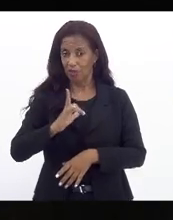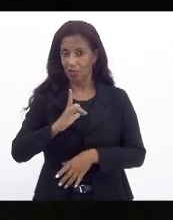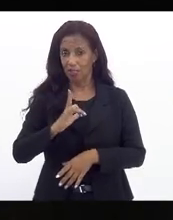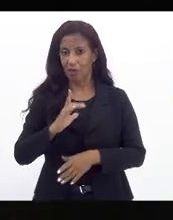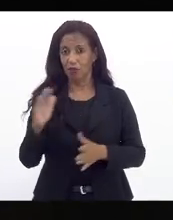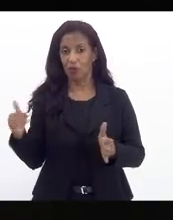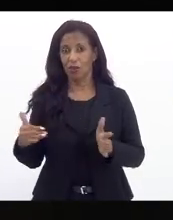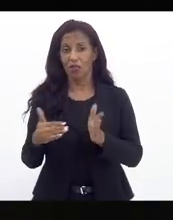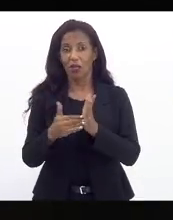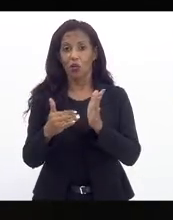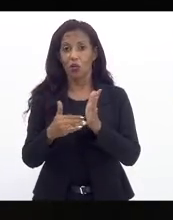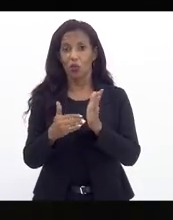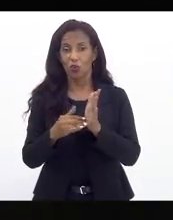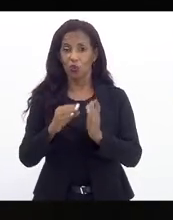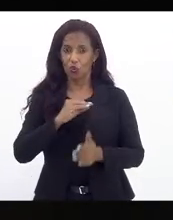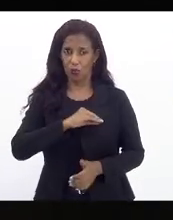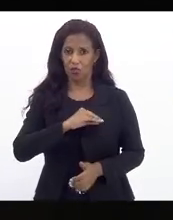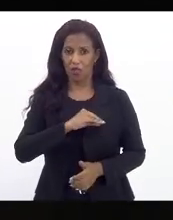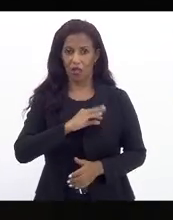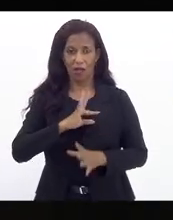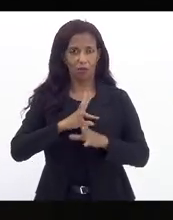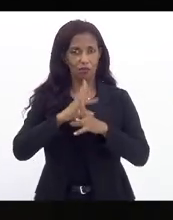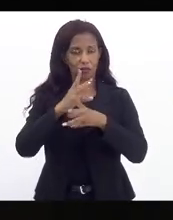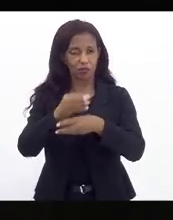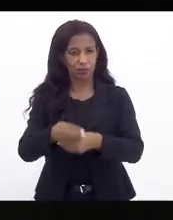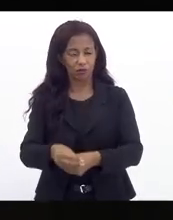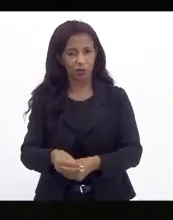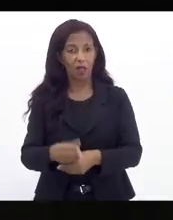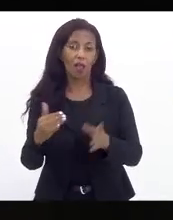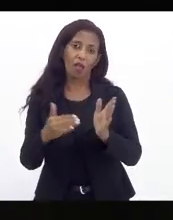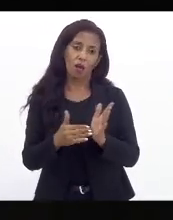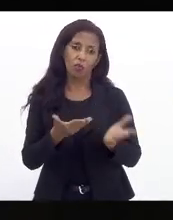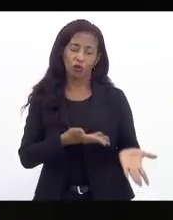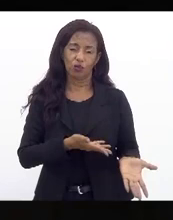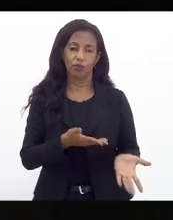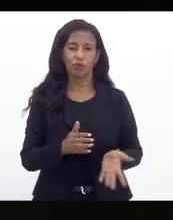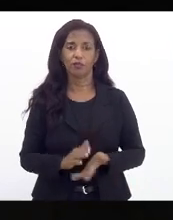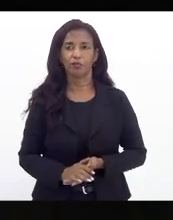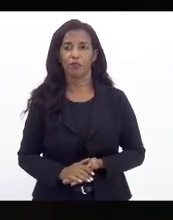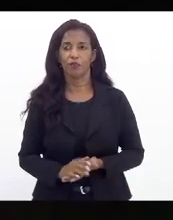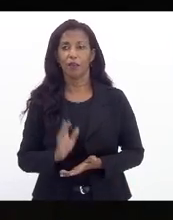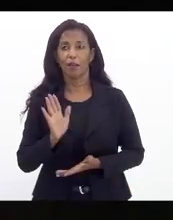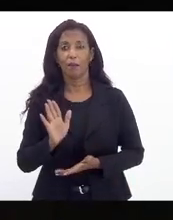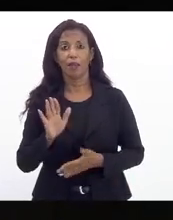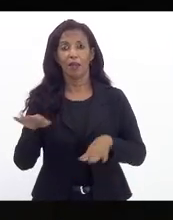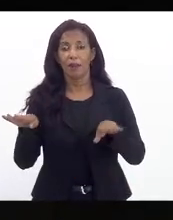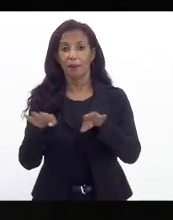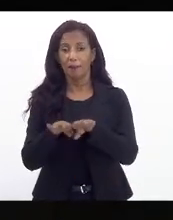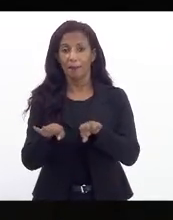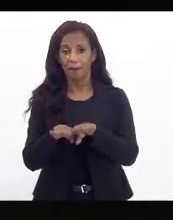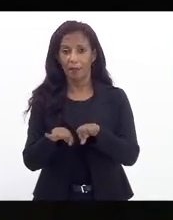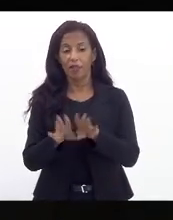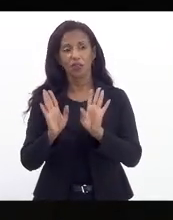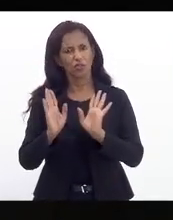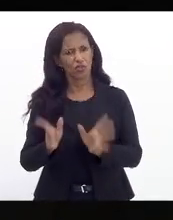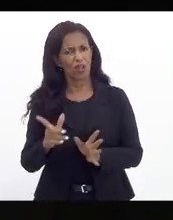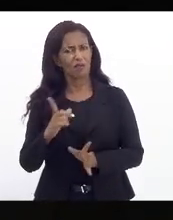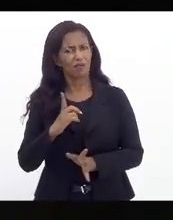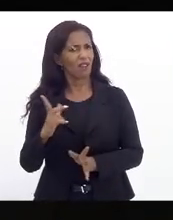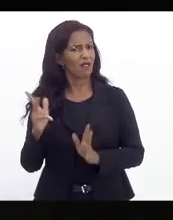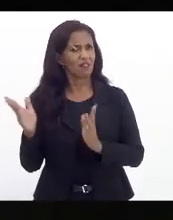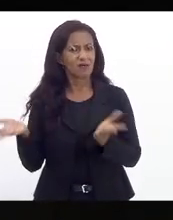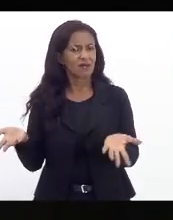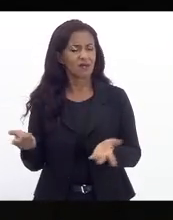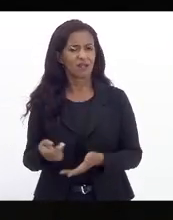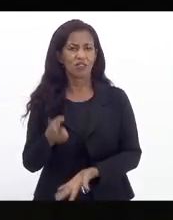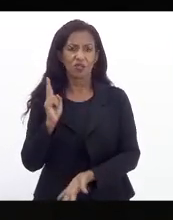tem última remuneração Que é a integralidade, é a última remuneração Para quem é média, hoje já funciona dessa forma